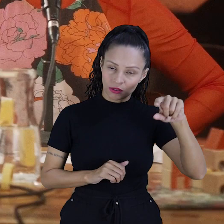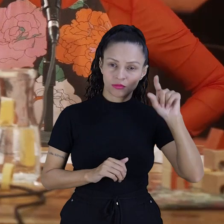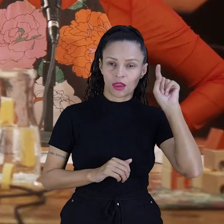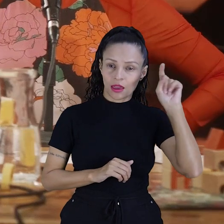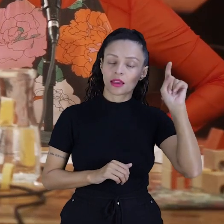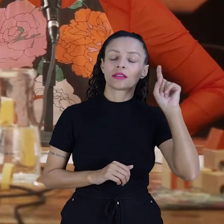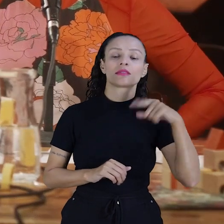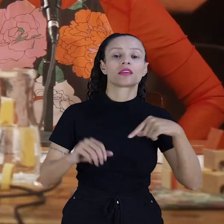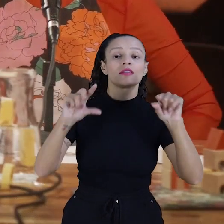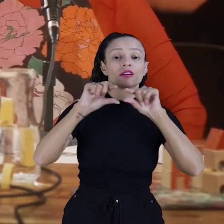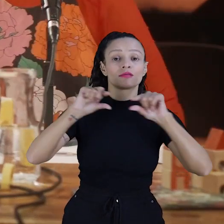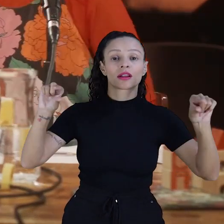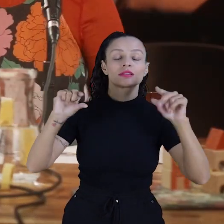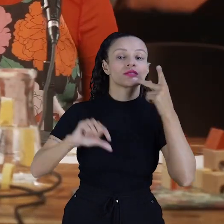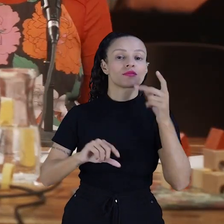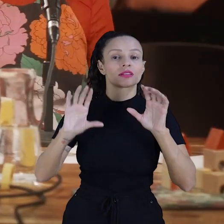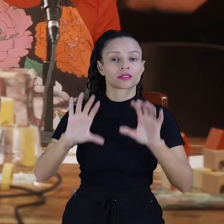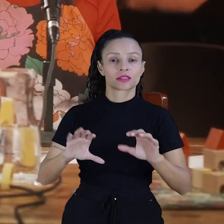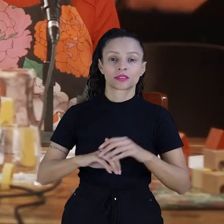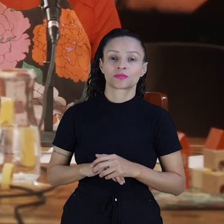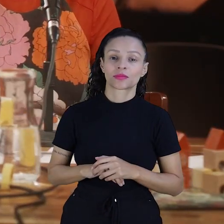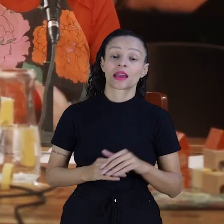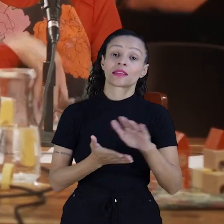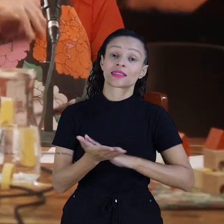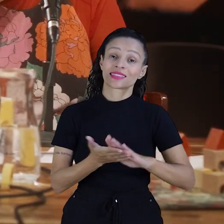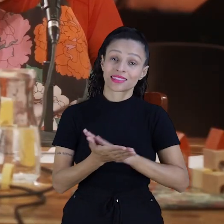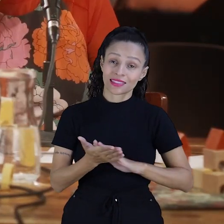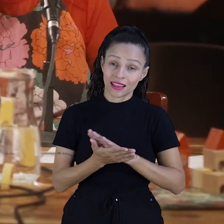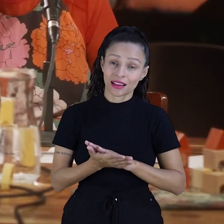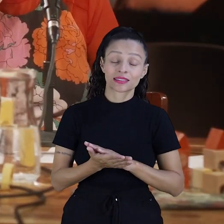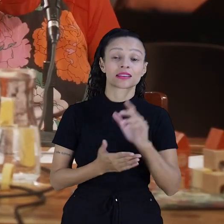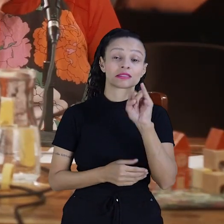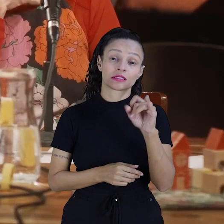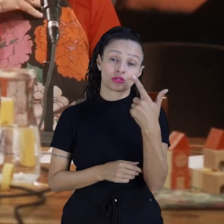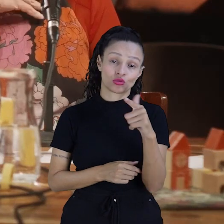grande abordagem de Reggio Emília, tem uma frase que diz assim: nada sem alegria.